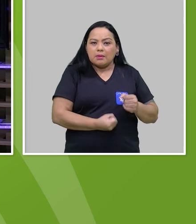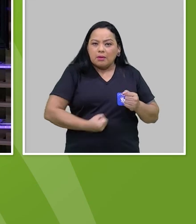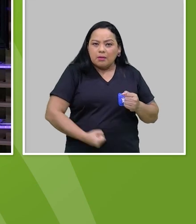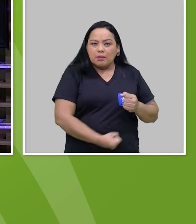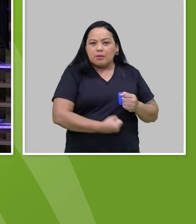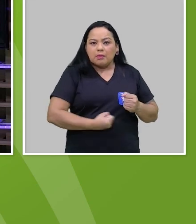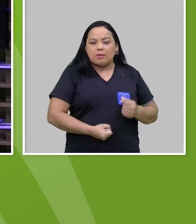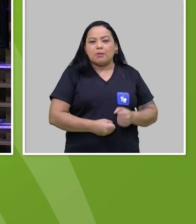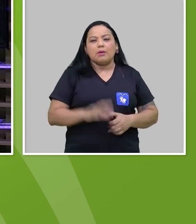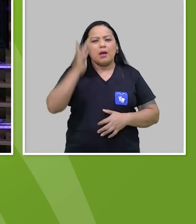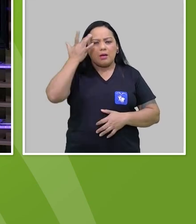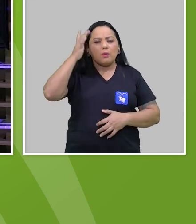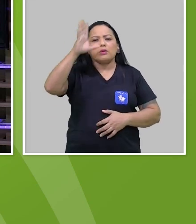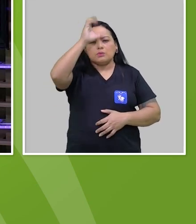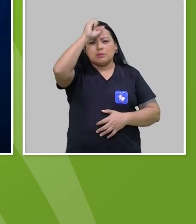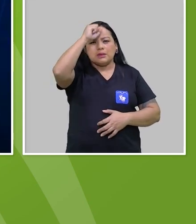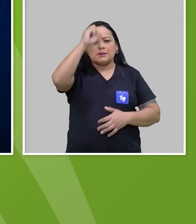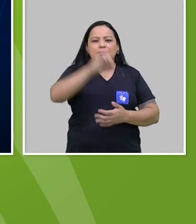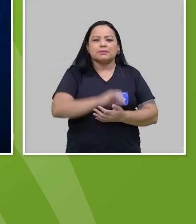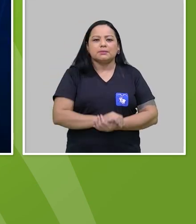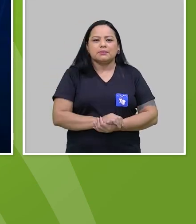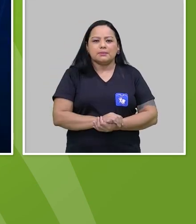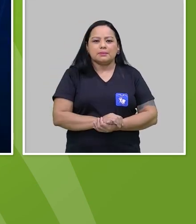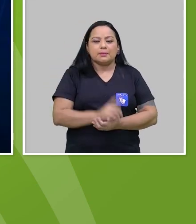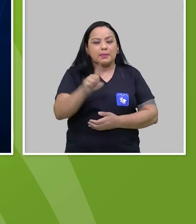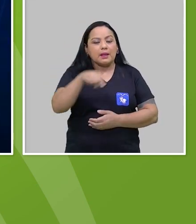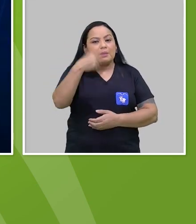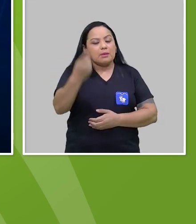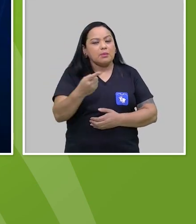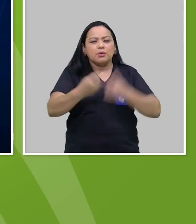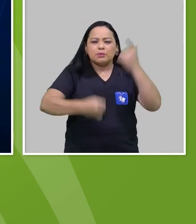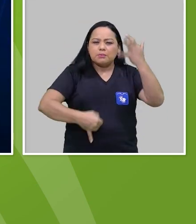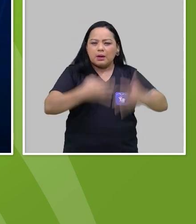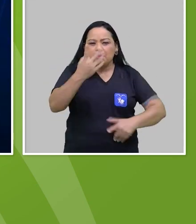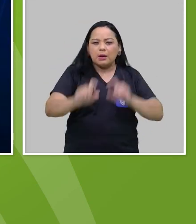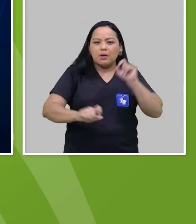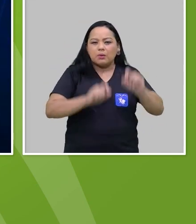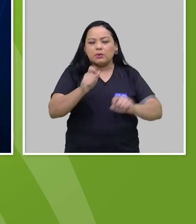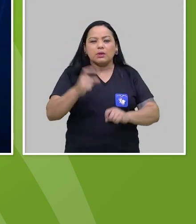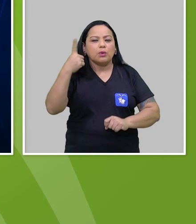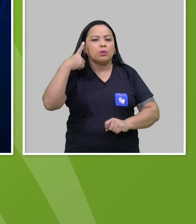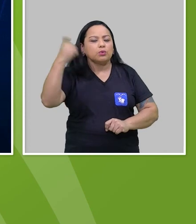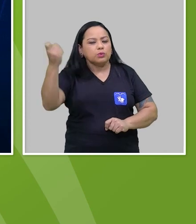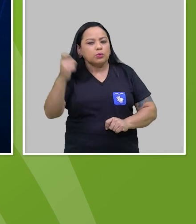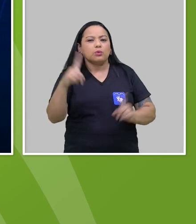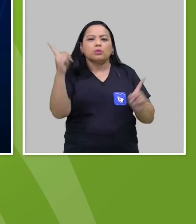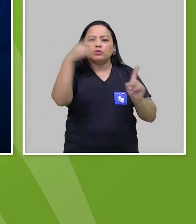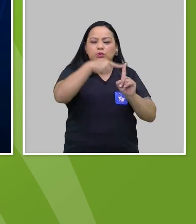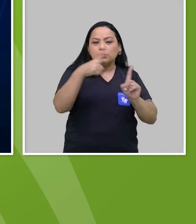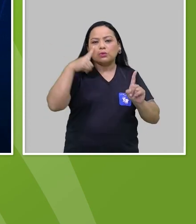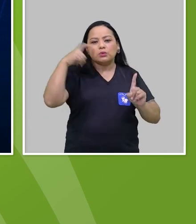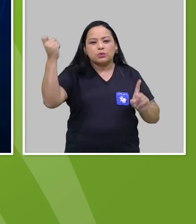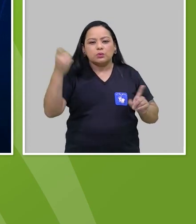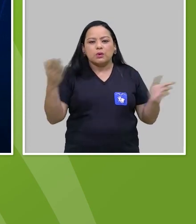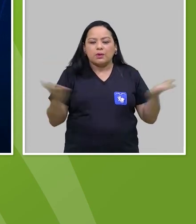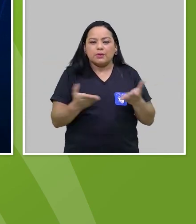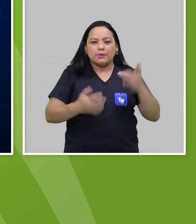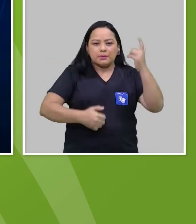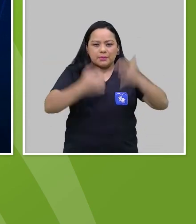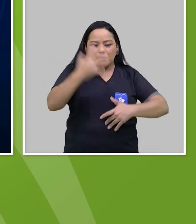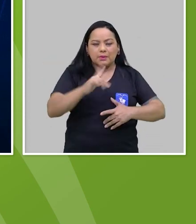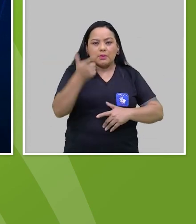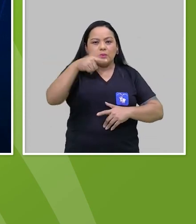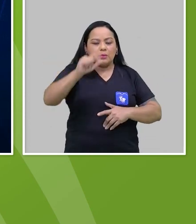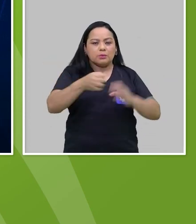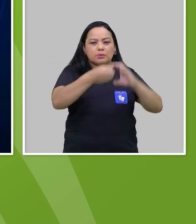Espero que você tenha aprendido bastante. Depois da gente falar aí o que é o som e os tipos de som, agora vamos falar de